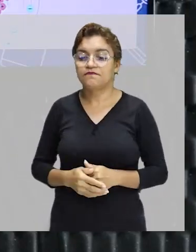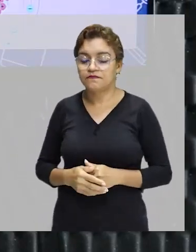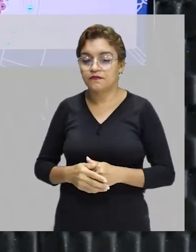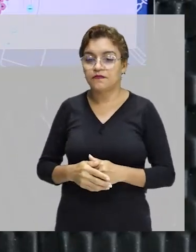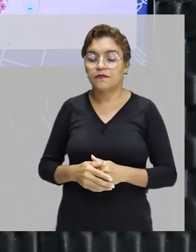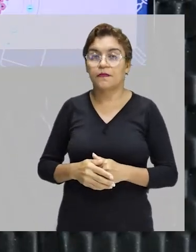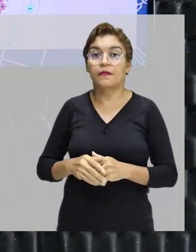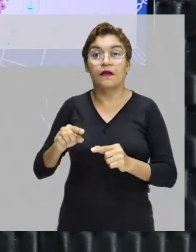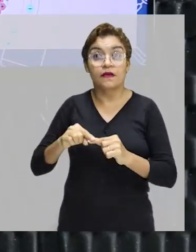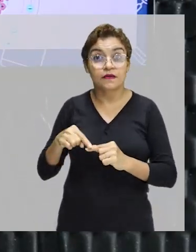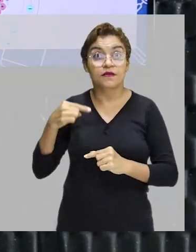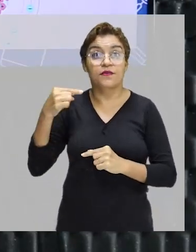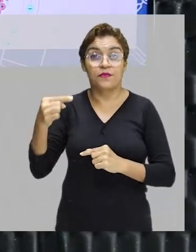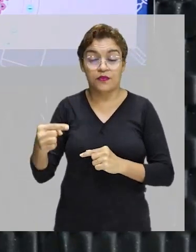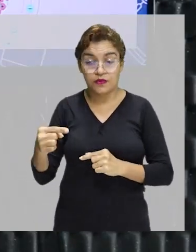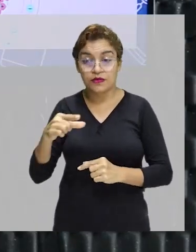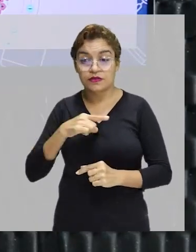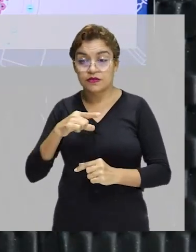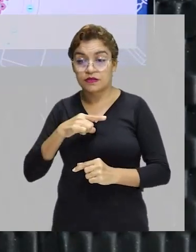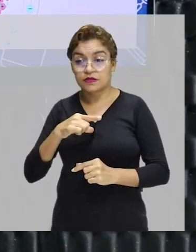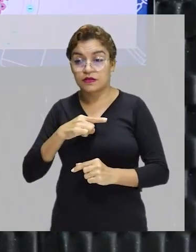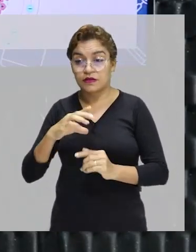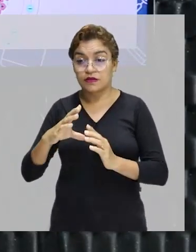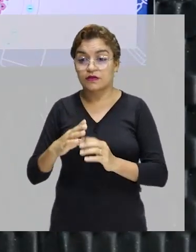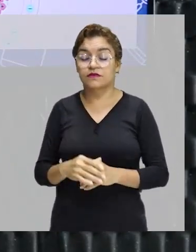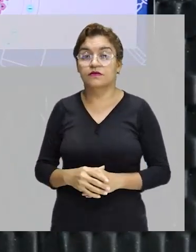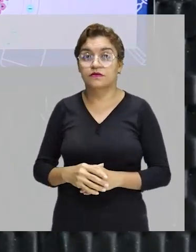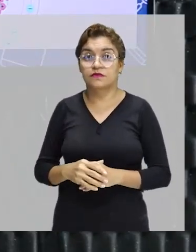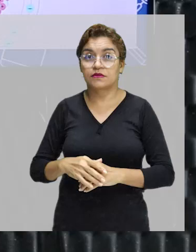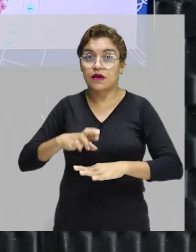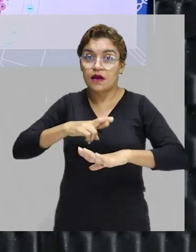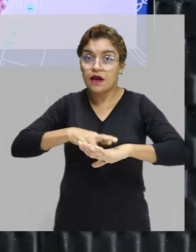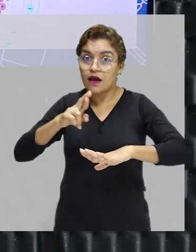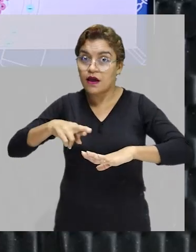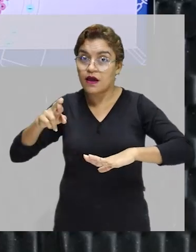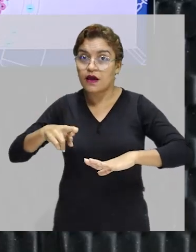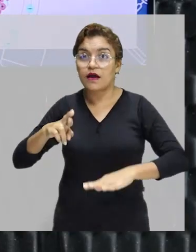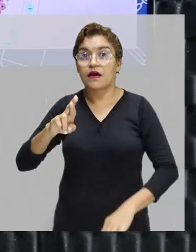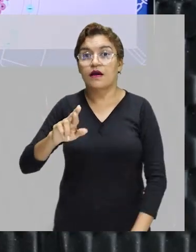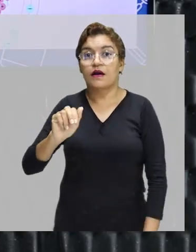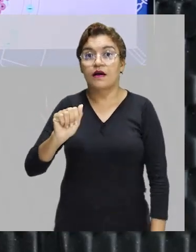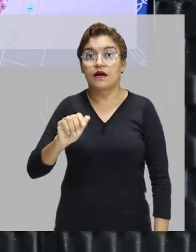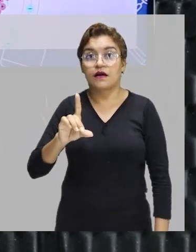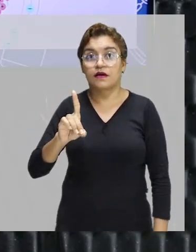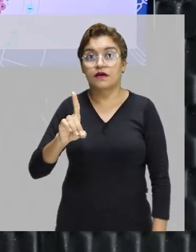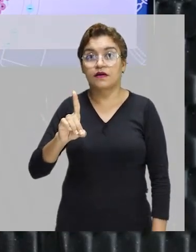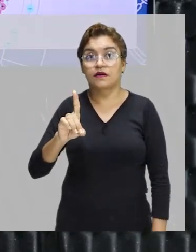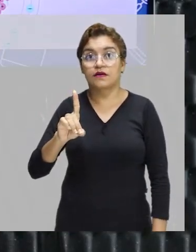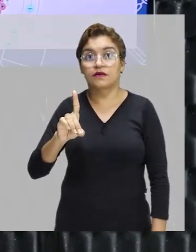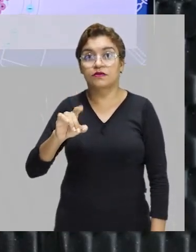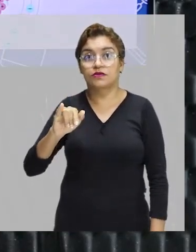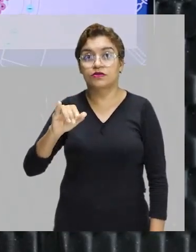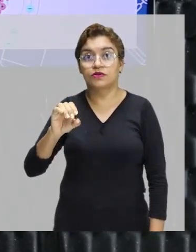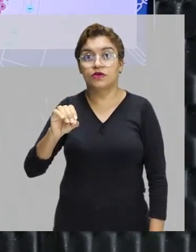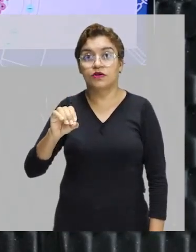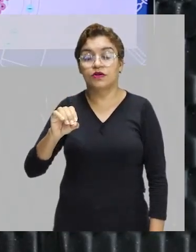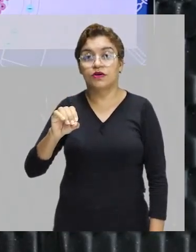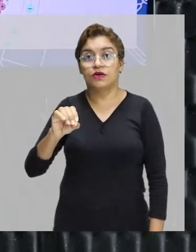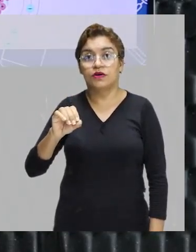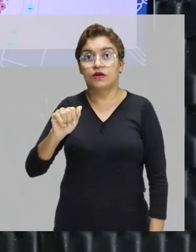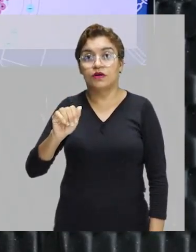na frente, nós temos a descoberta da radioatividade, ok? Então, alguns elementos